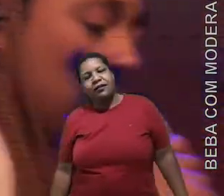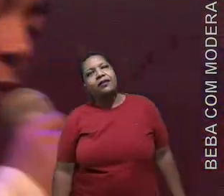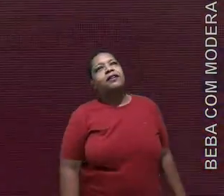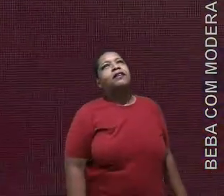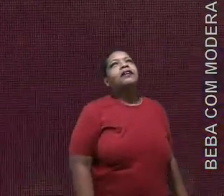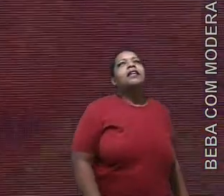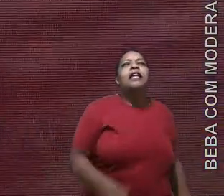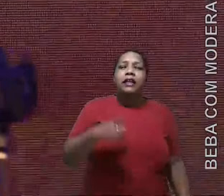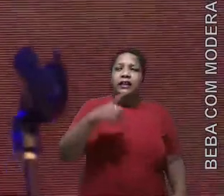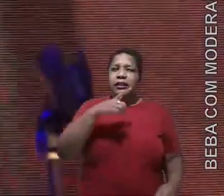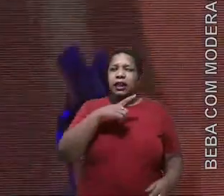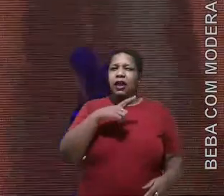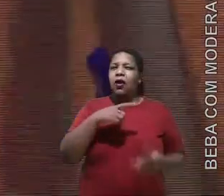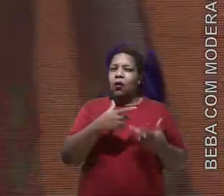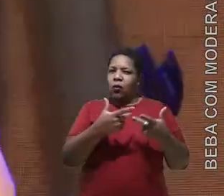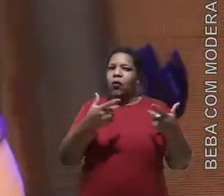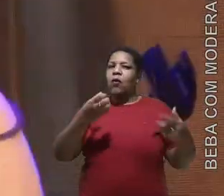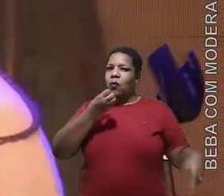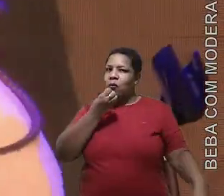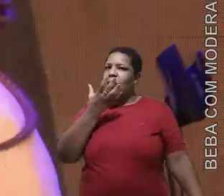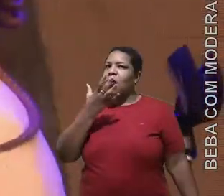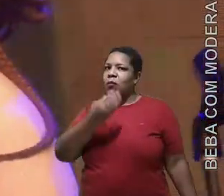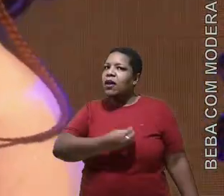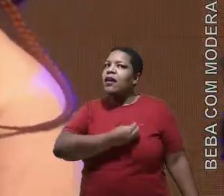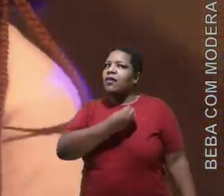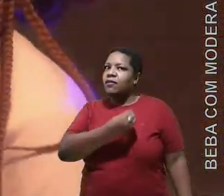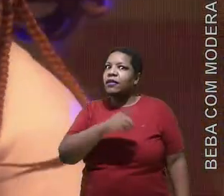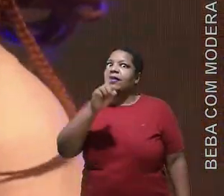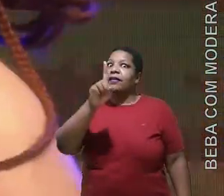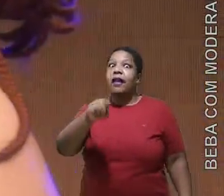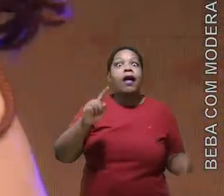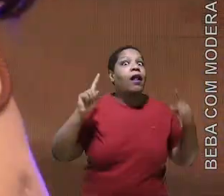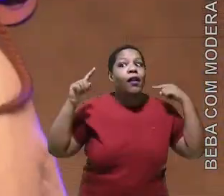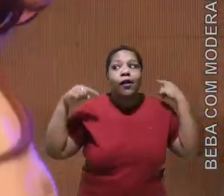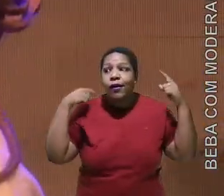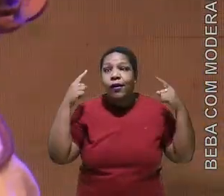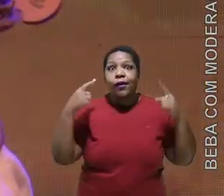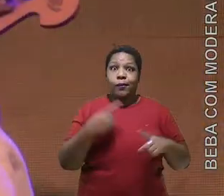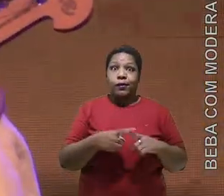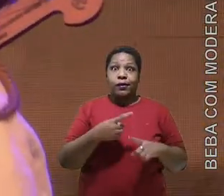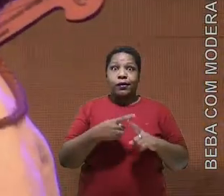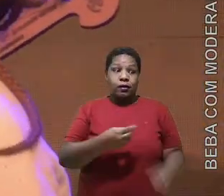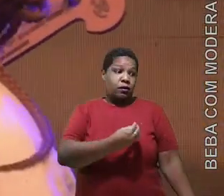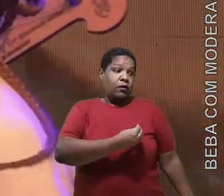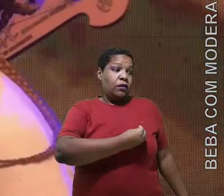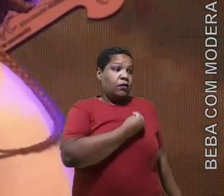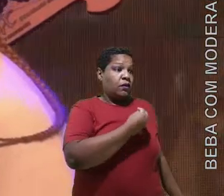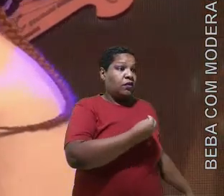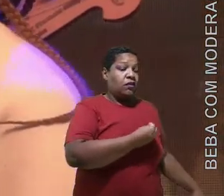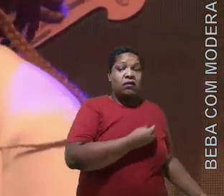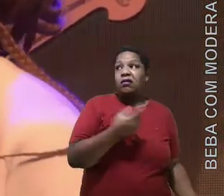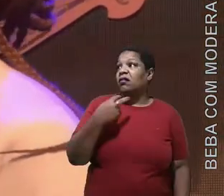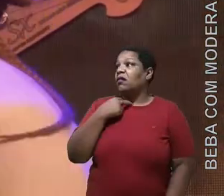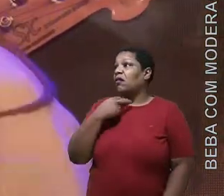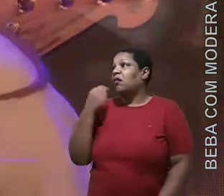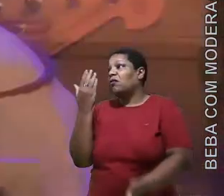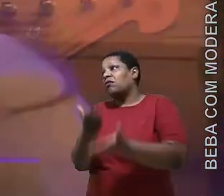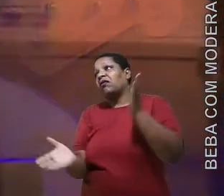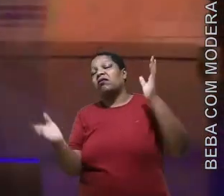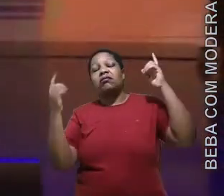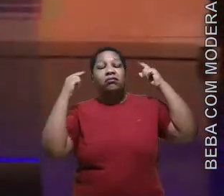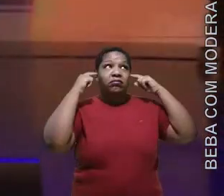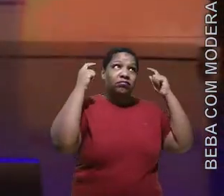existir compra vida para ver não pode manter-se